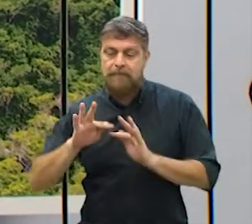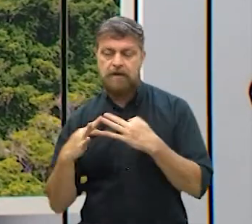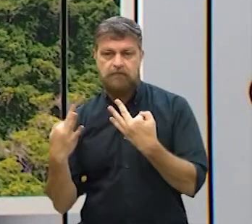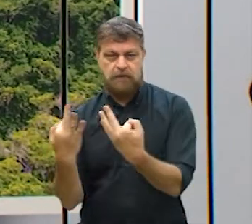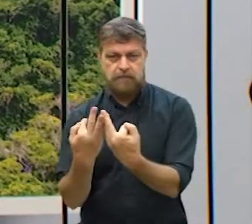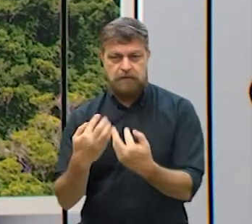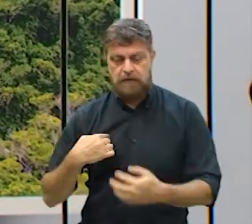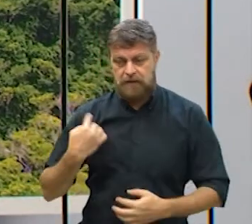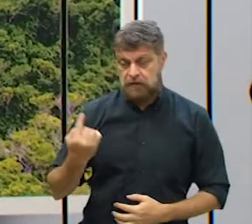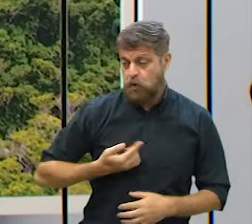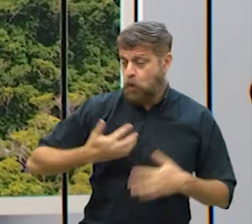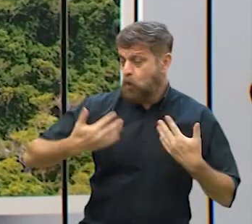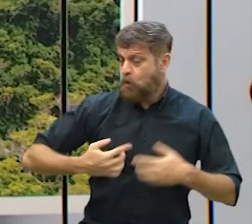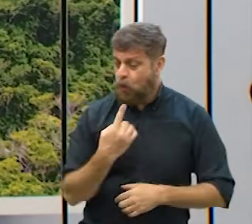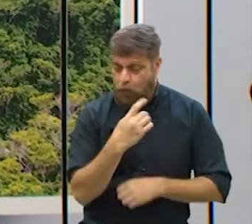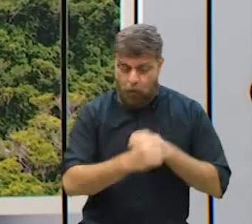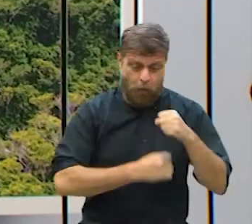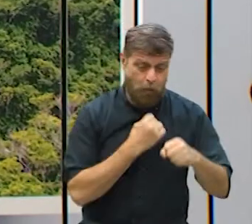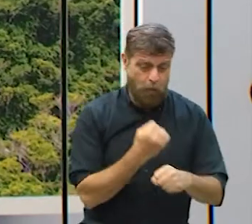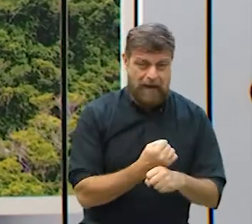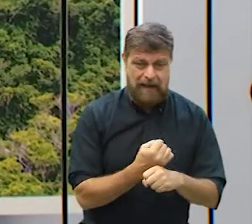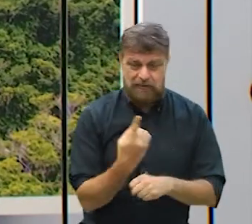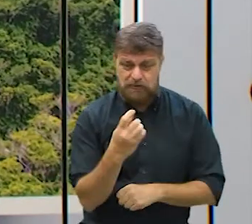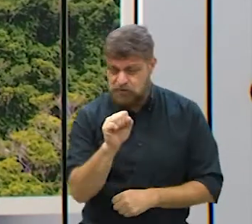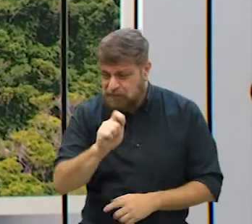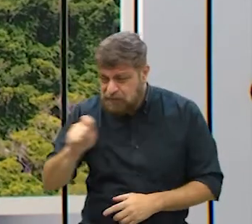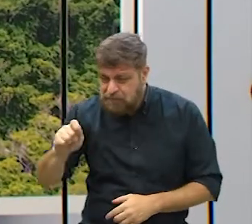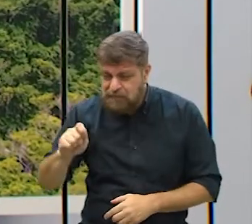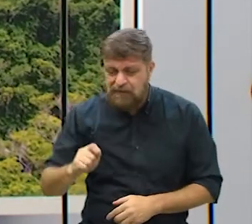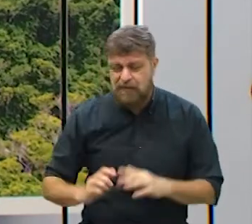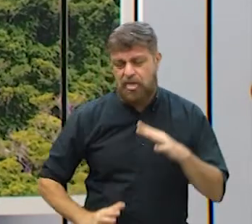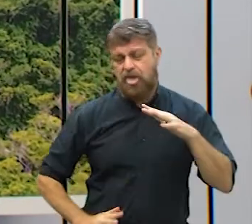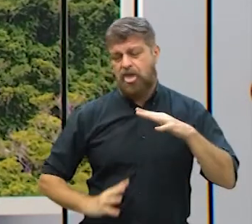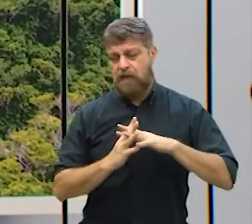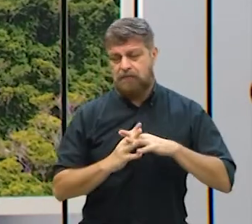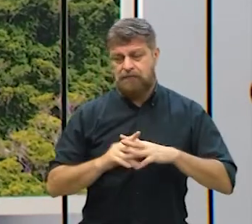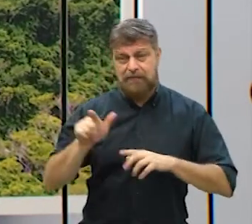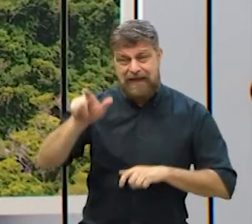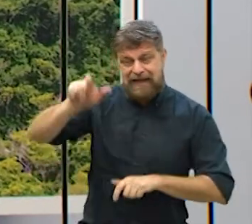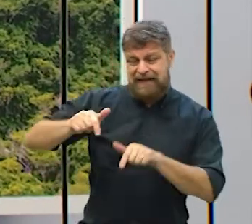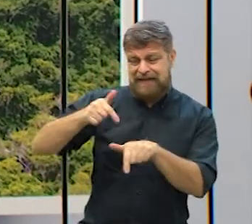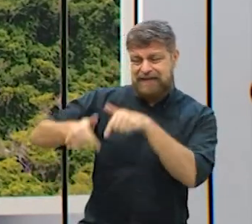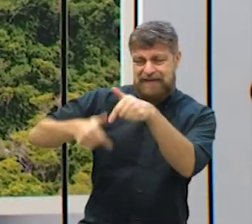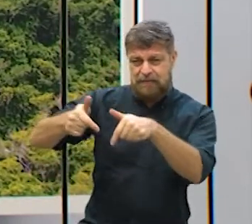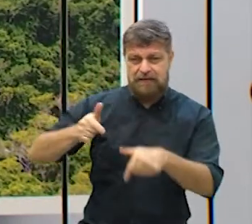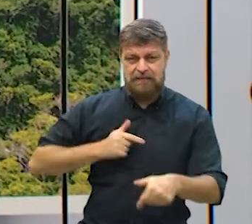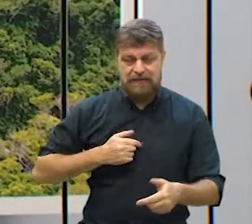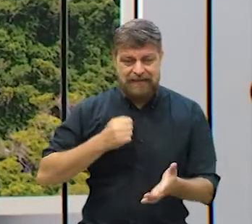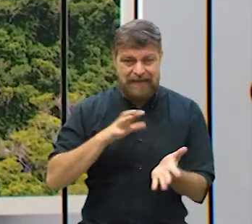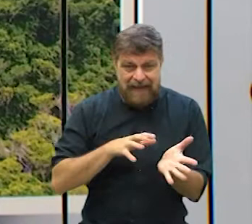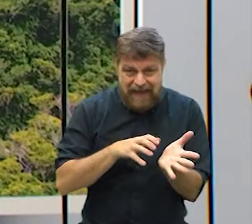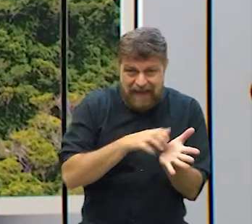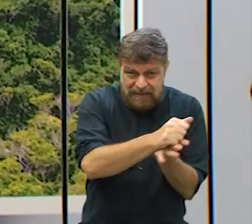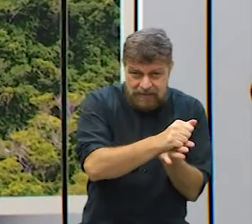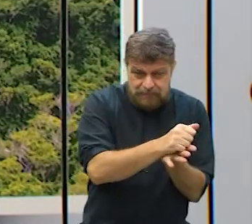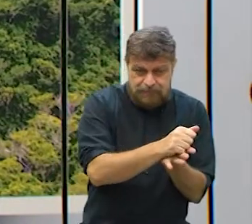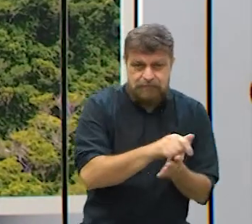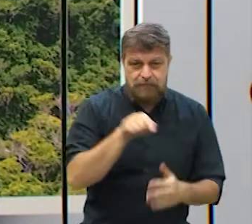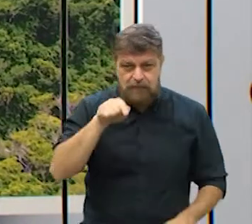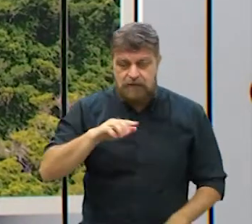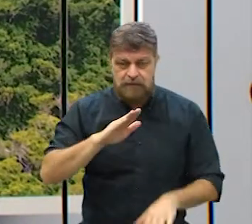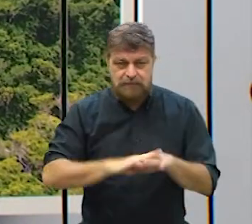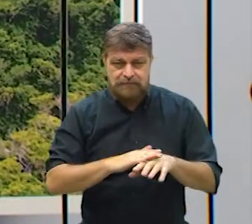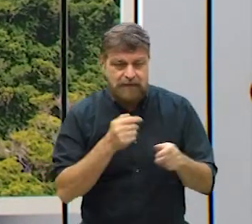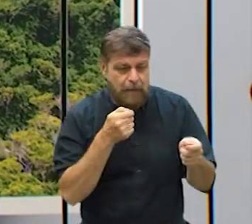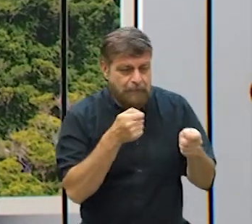Para nós, é muito, 1 ano, 18 meses, mas olha o trabalho deles, porque eles vão desde cadastramento, eles